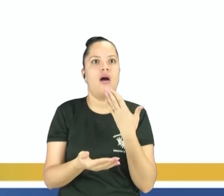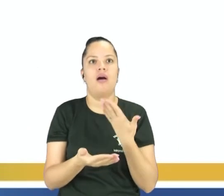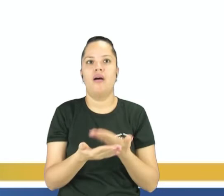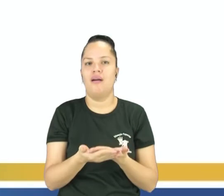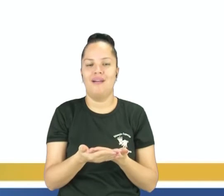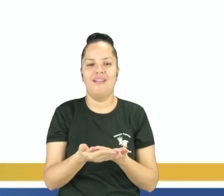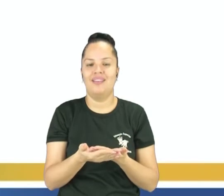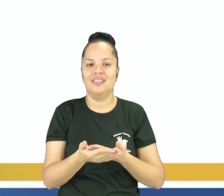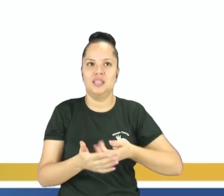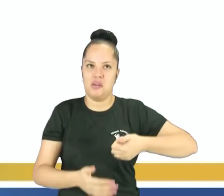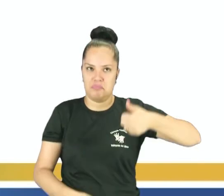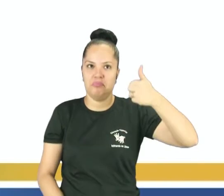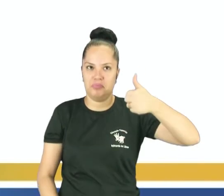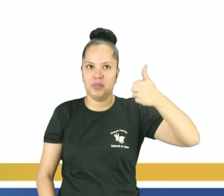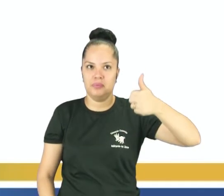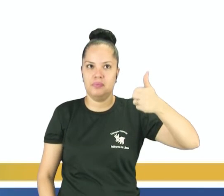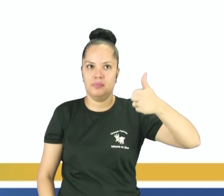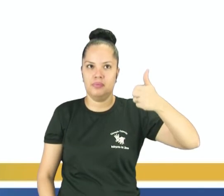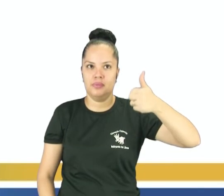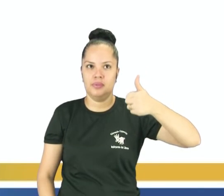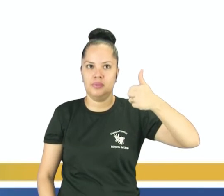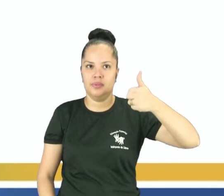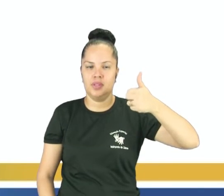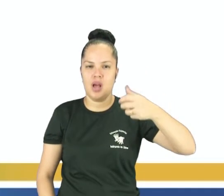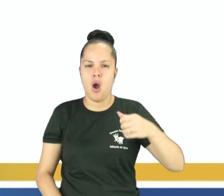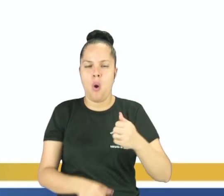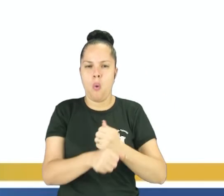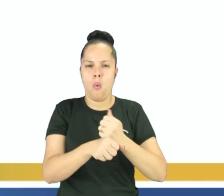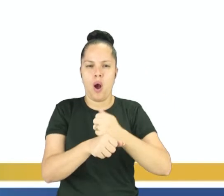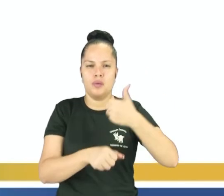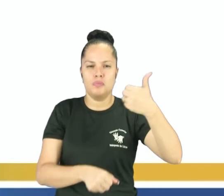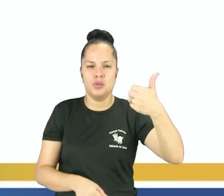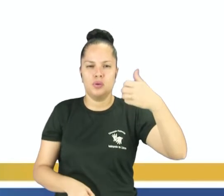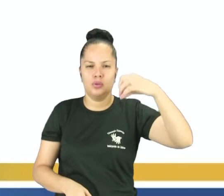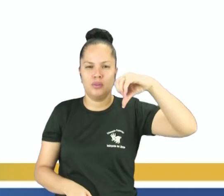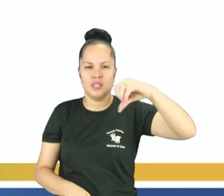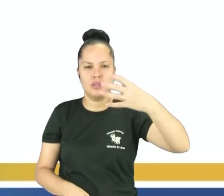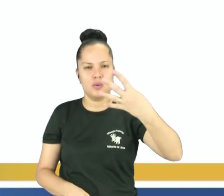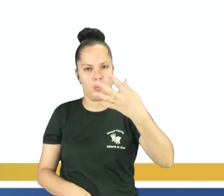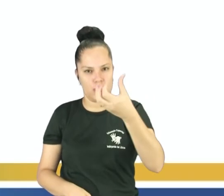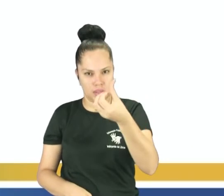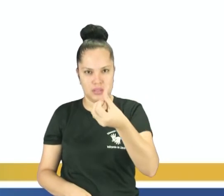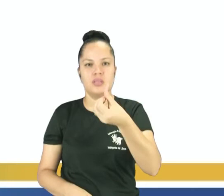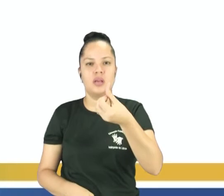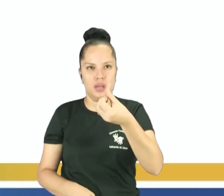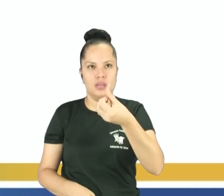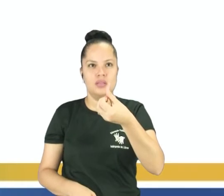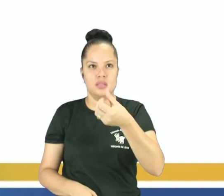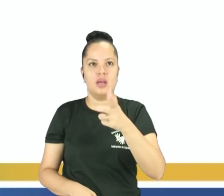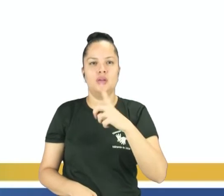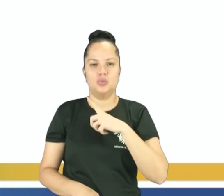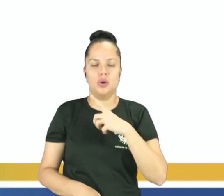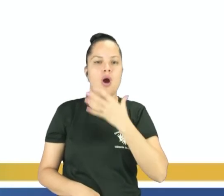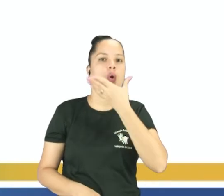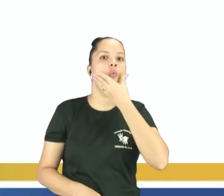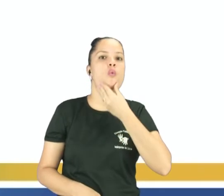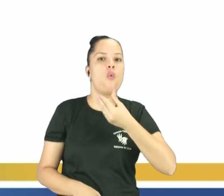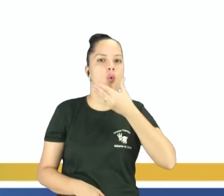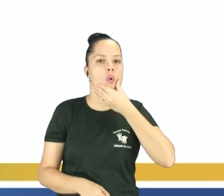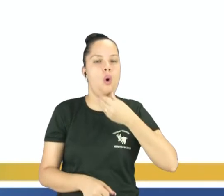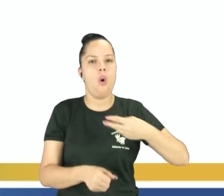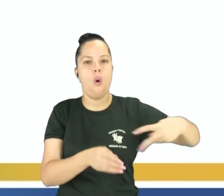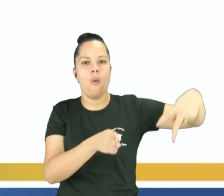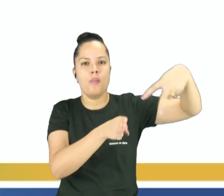nessa primeira imagem aqui, ó, de 1946, repare que os cavaleiros parece que eles